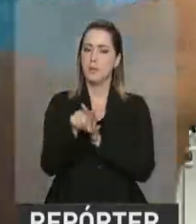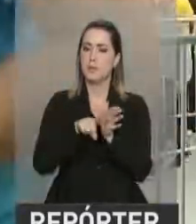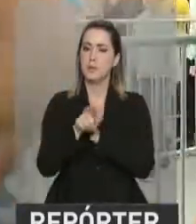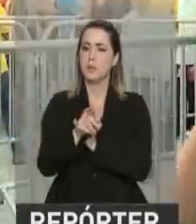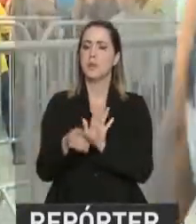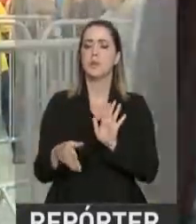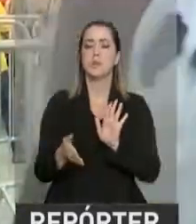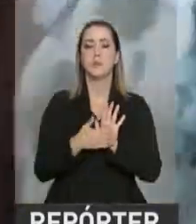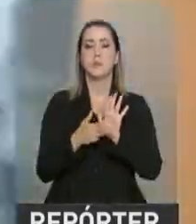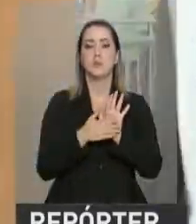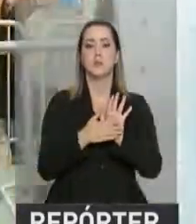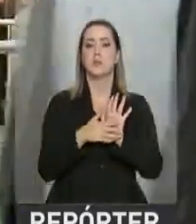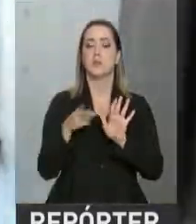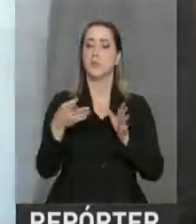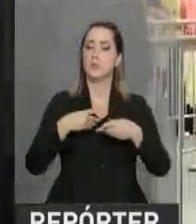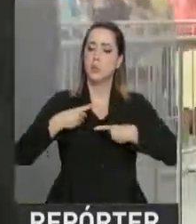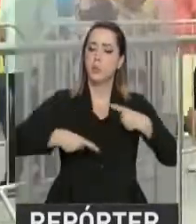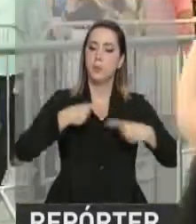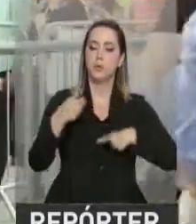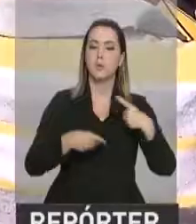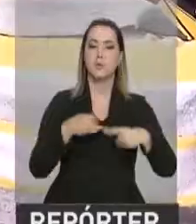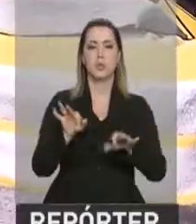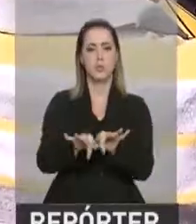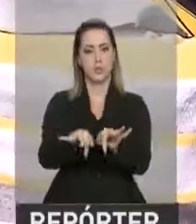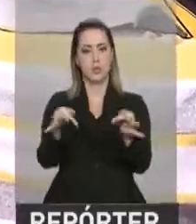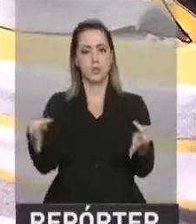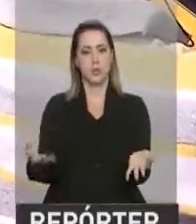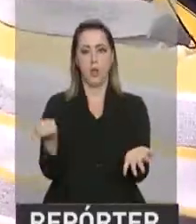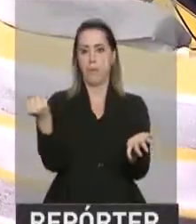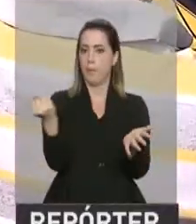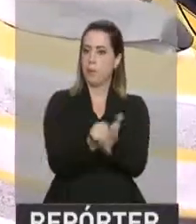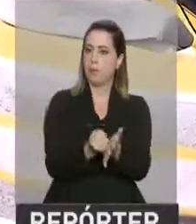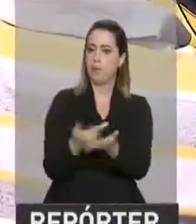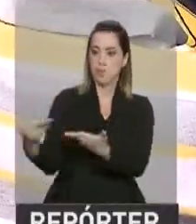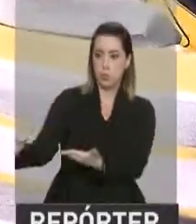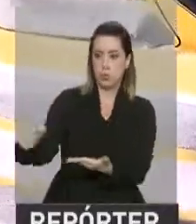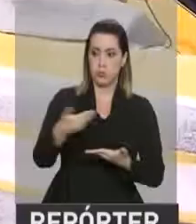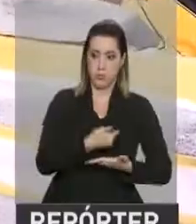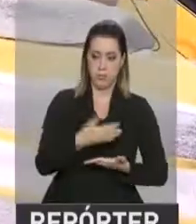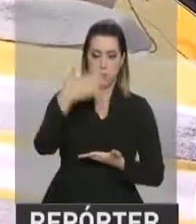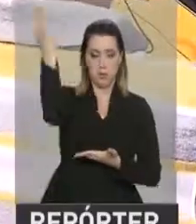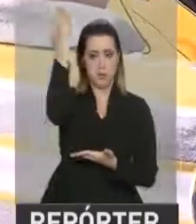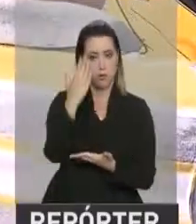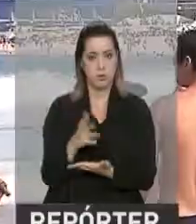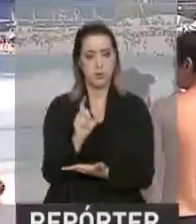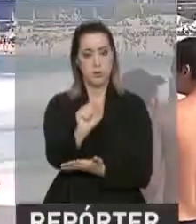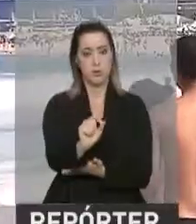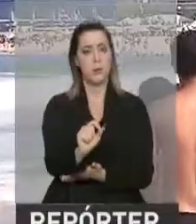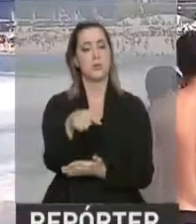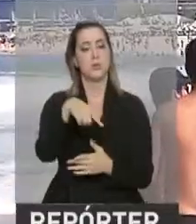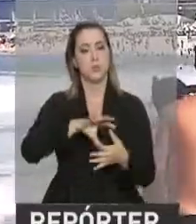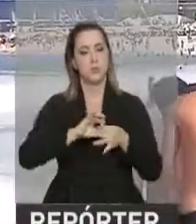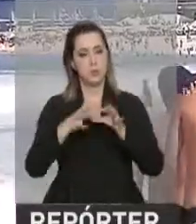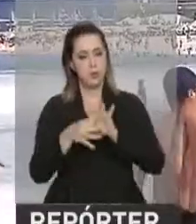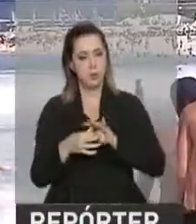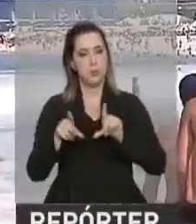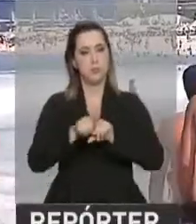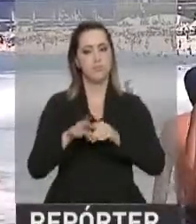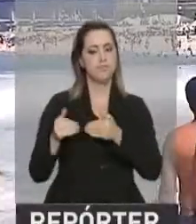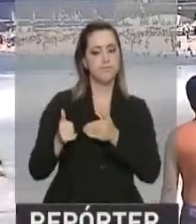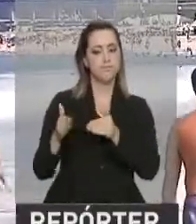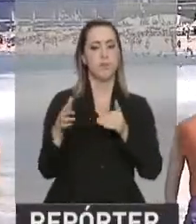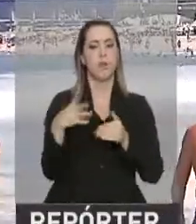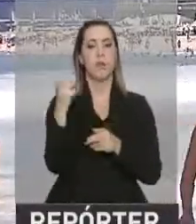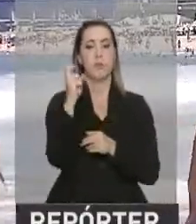política de isenção de vistos adotada no período da olimpíada e paraolimpíada do rio aumentou em mais de